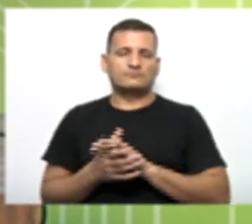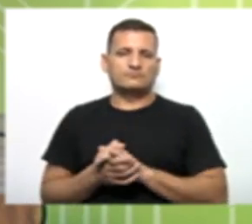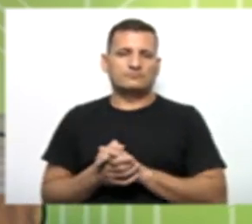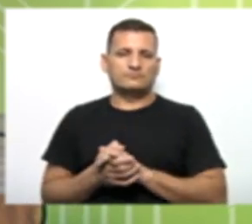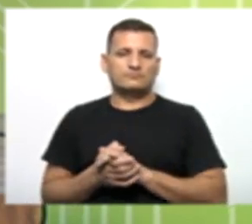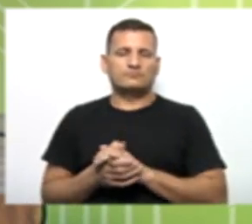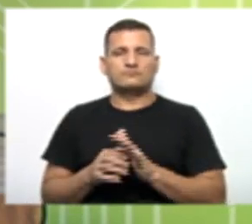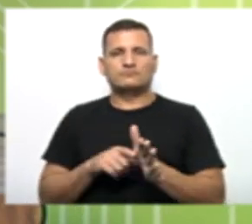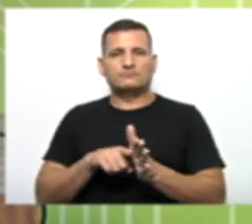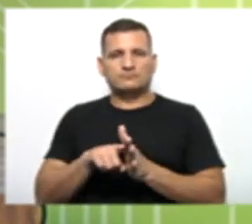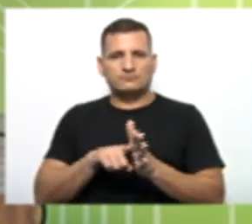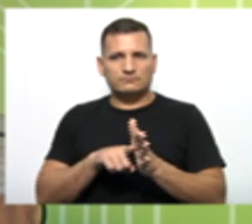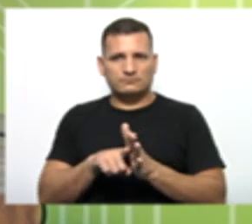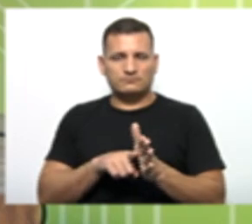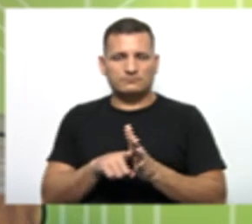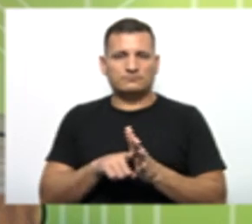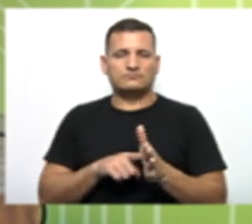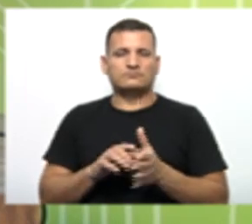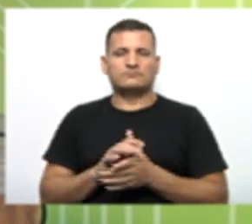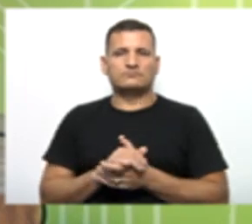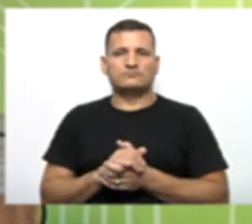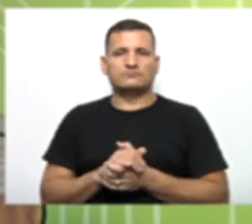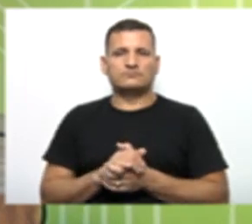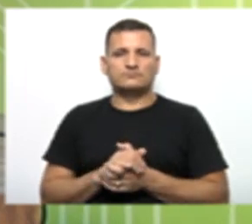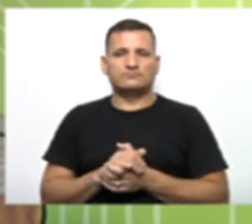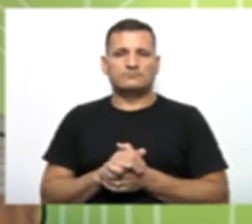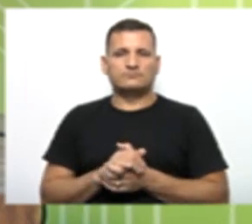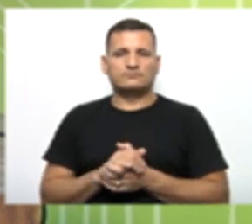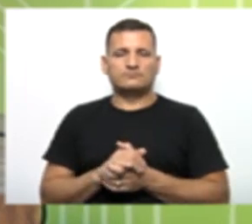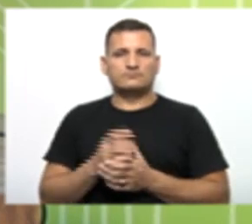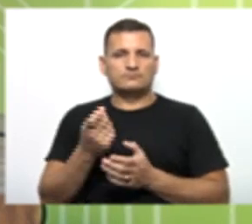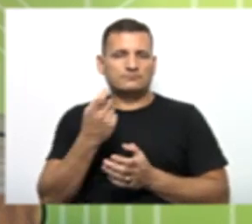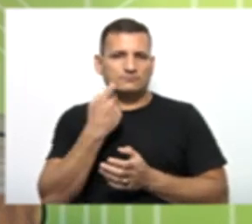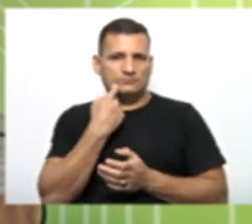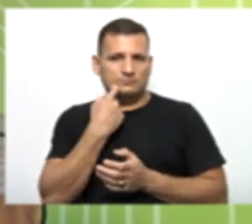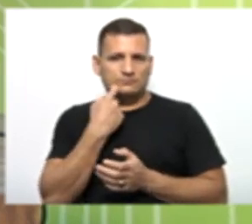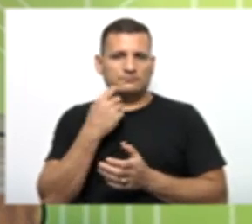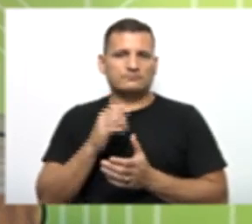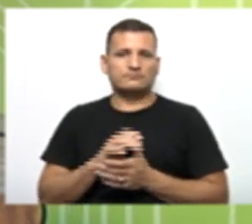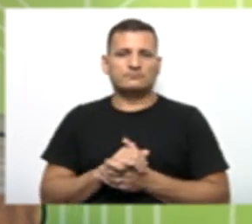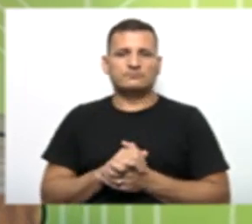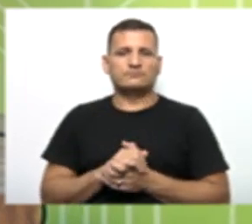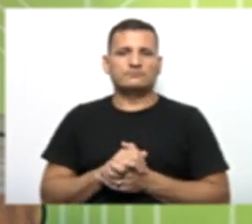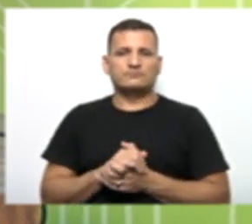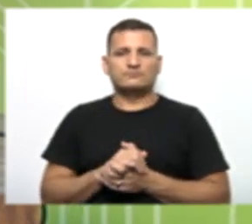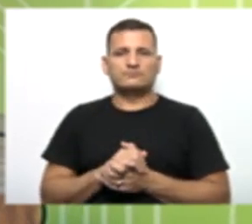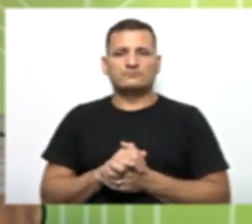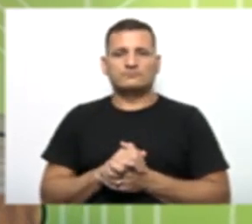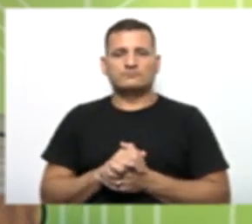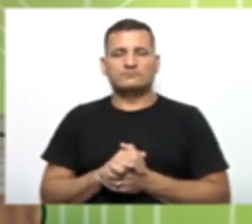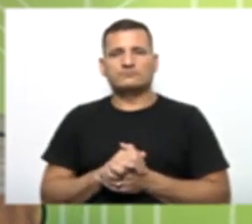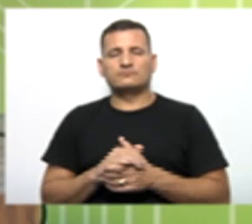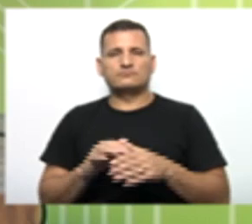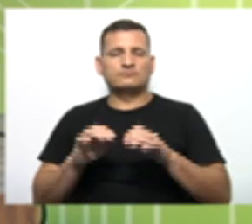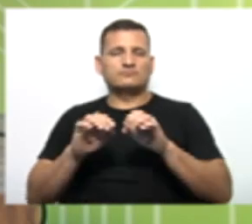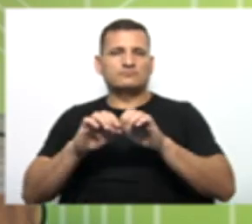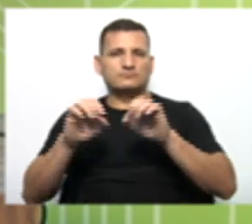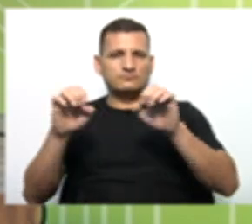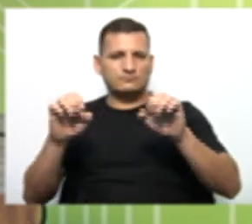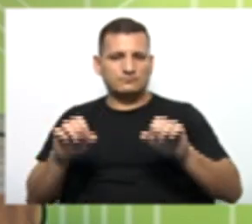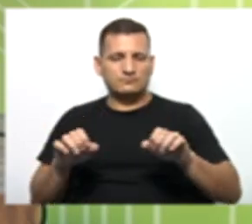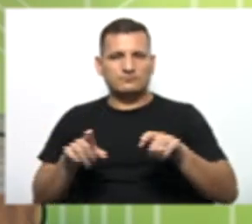à pesquisa dos peixes, voltada à construção de infraestrutura